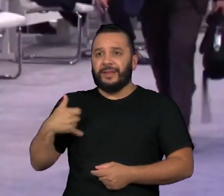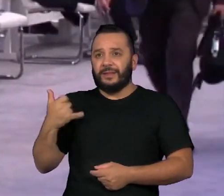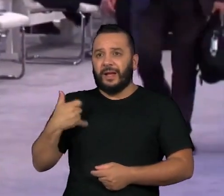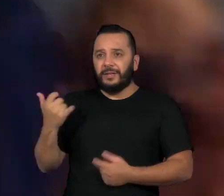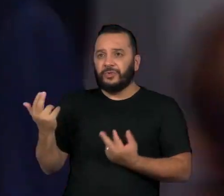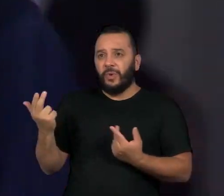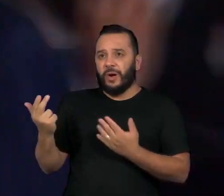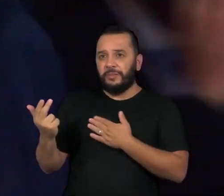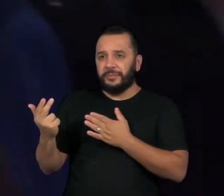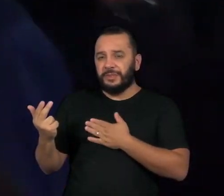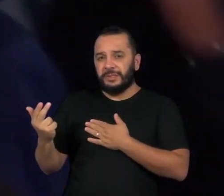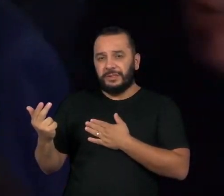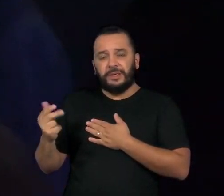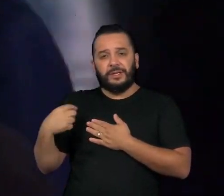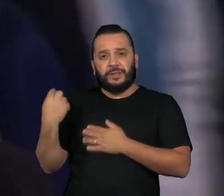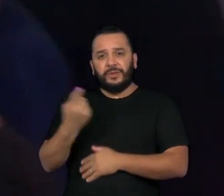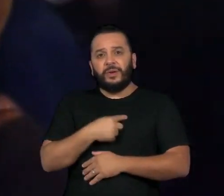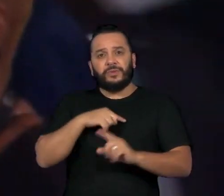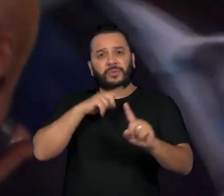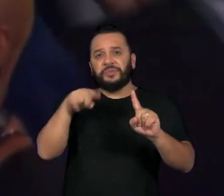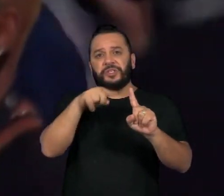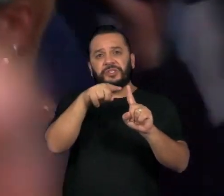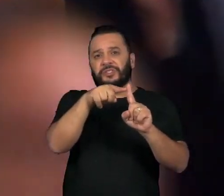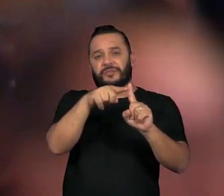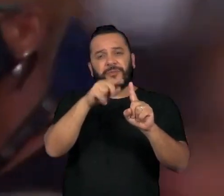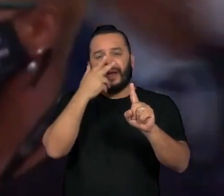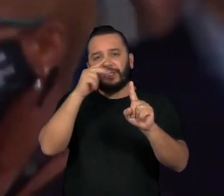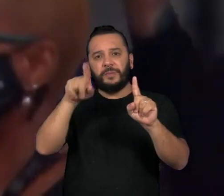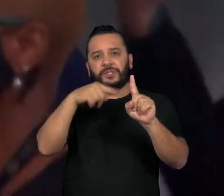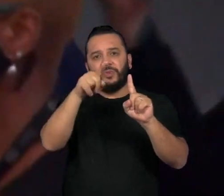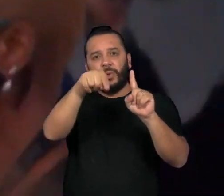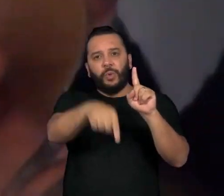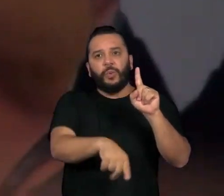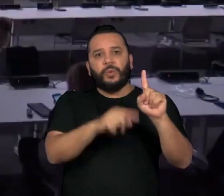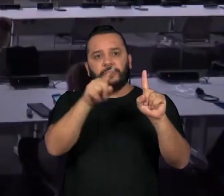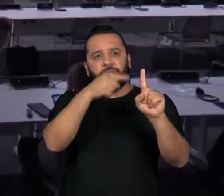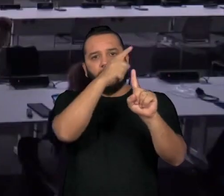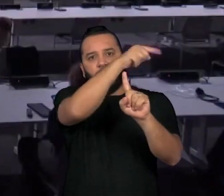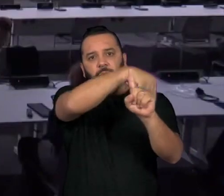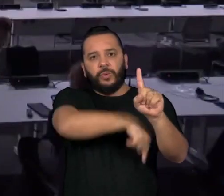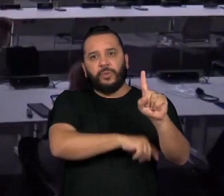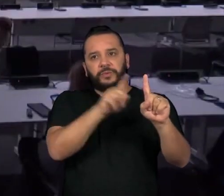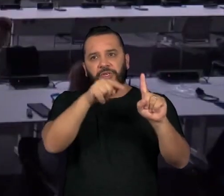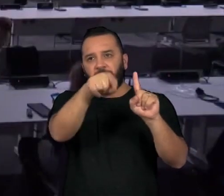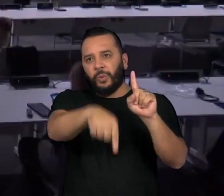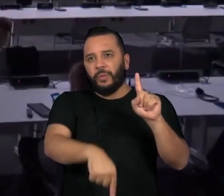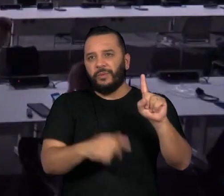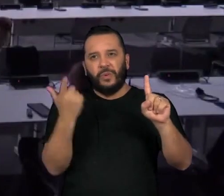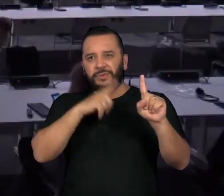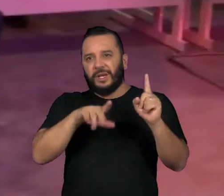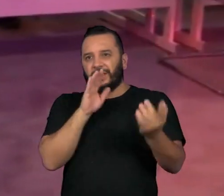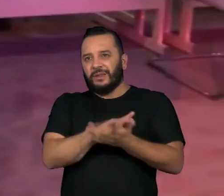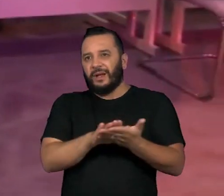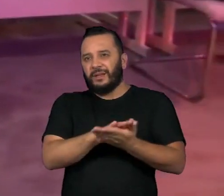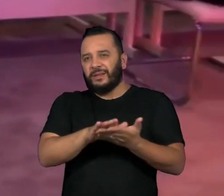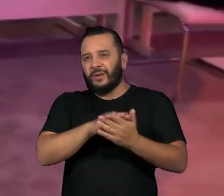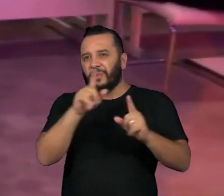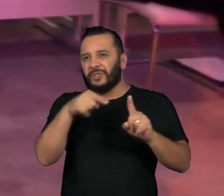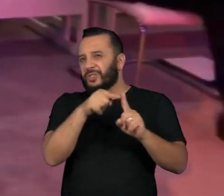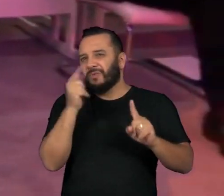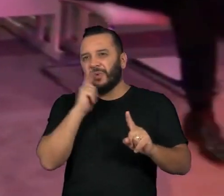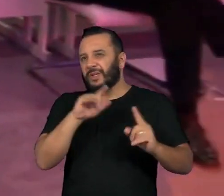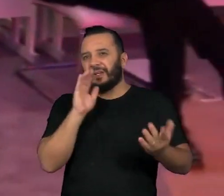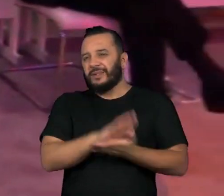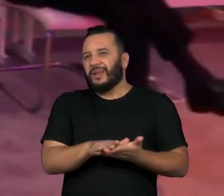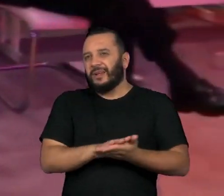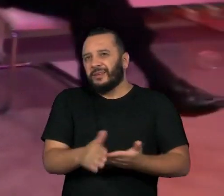gente está bem longe das metas mundiais que a gente deveria estar alcançando nessa data de hoje. Mas eu acho que